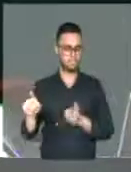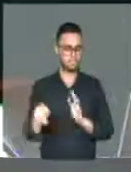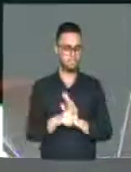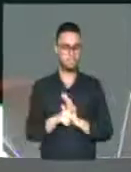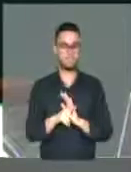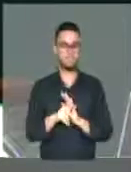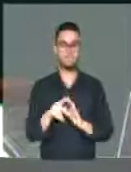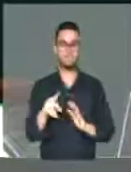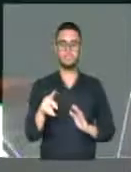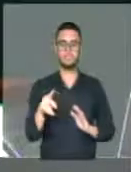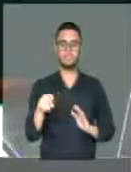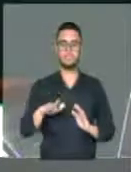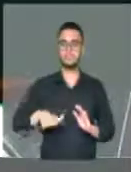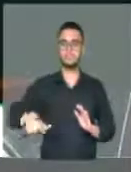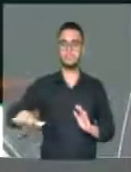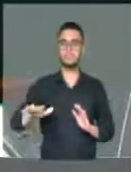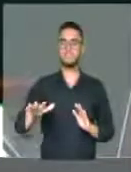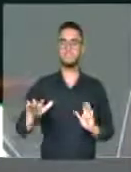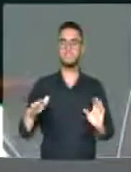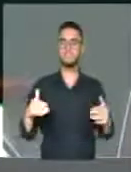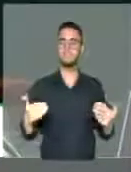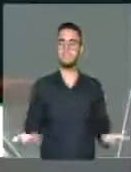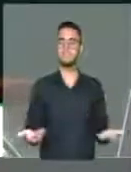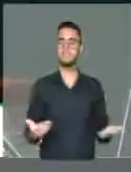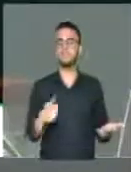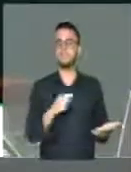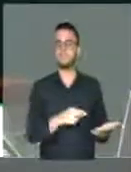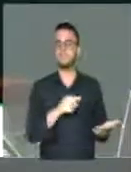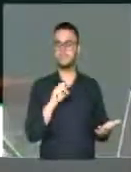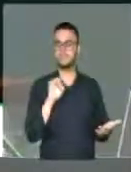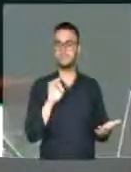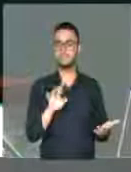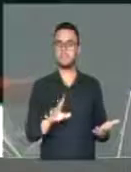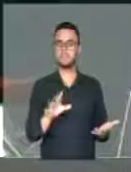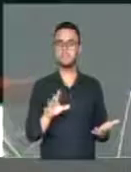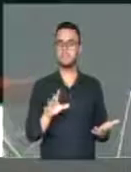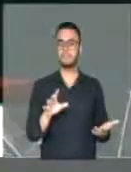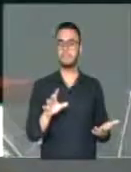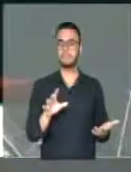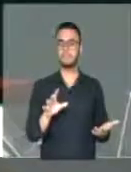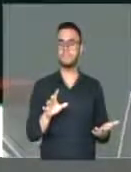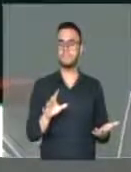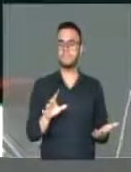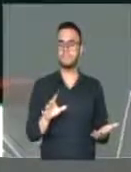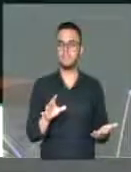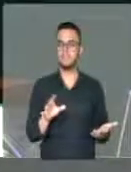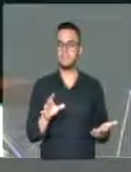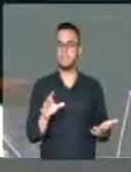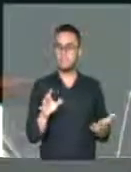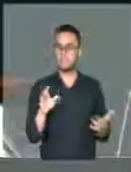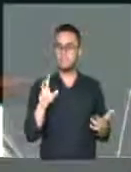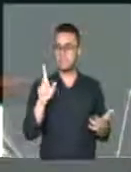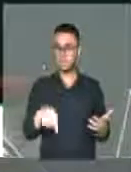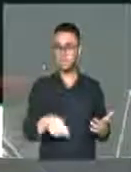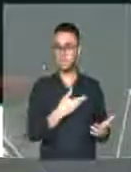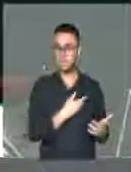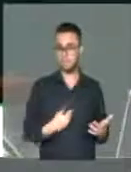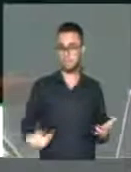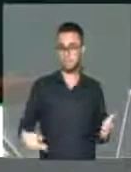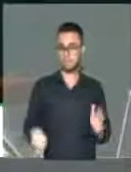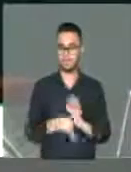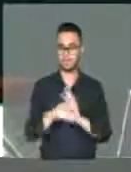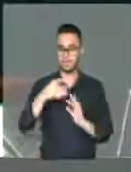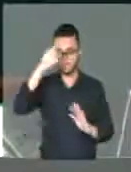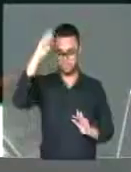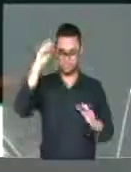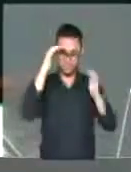cidades da região. Isso é a lei, esse é o governo Temer que